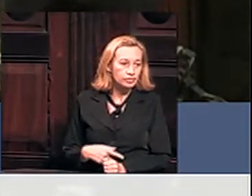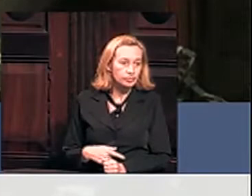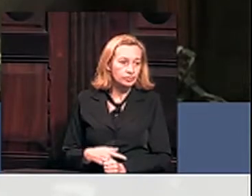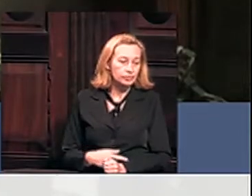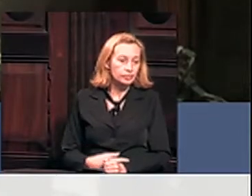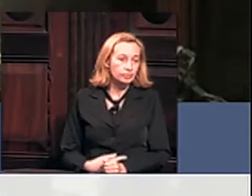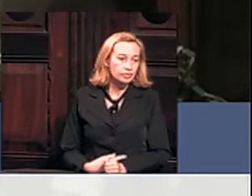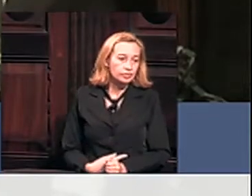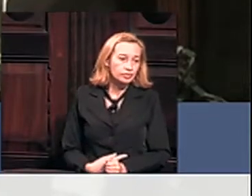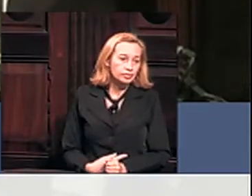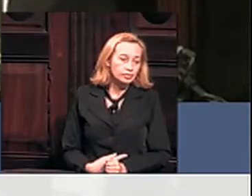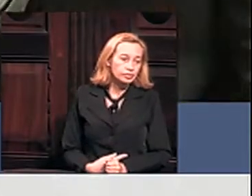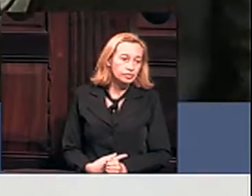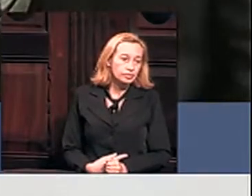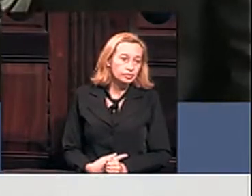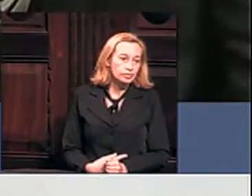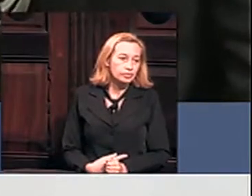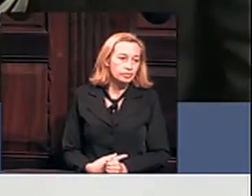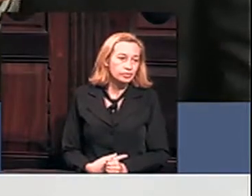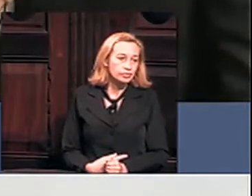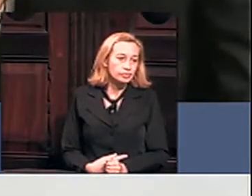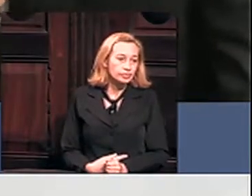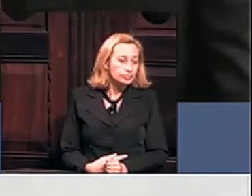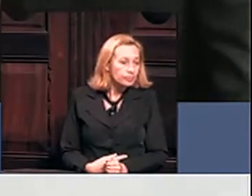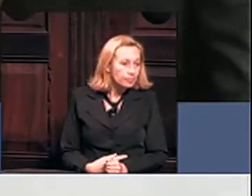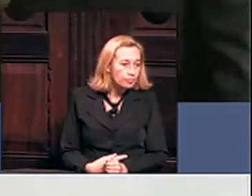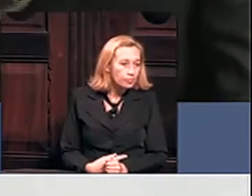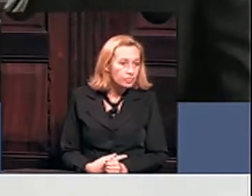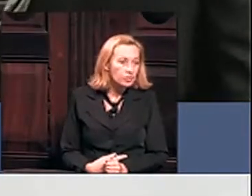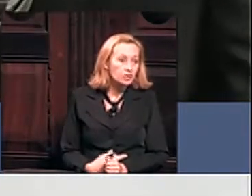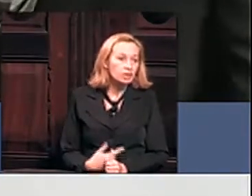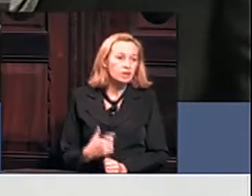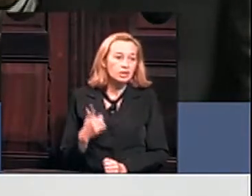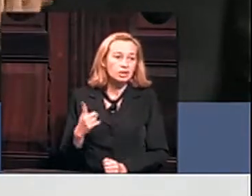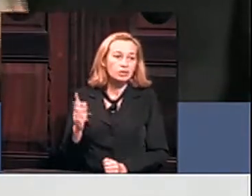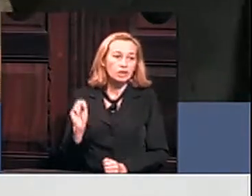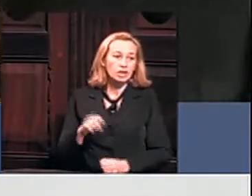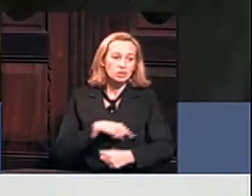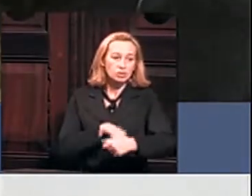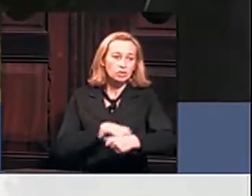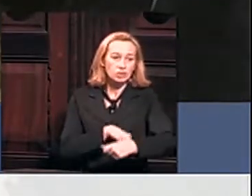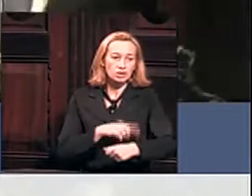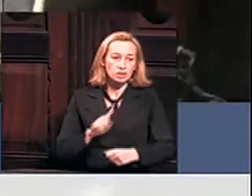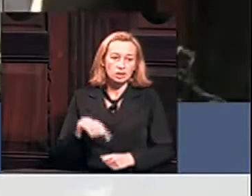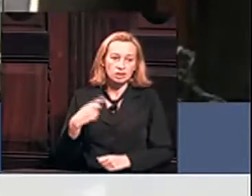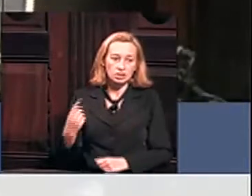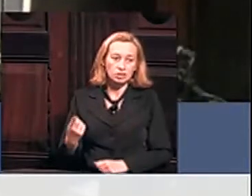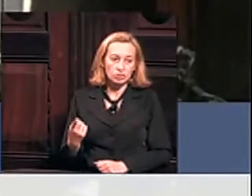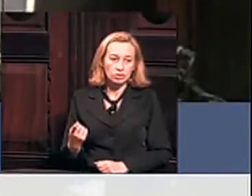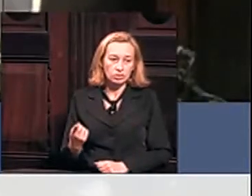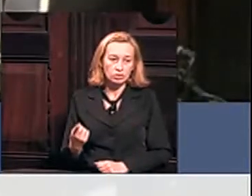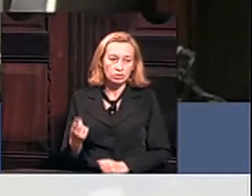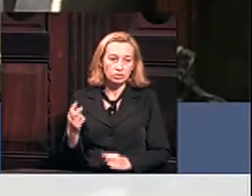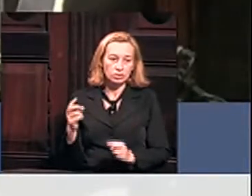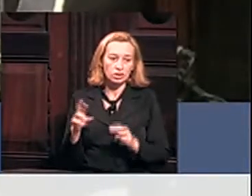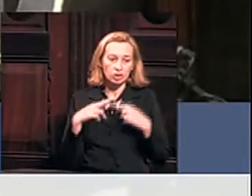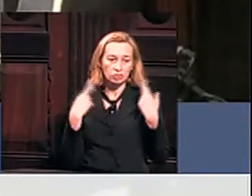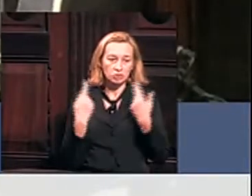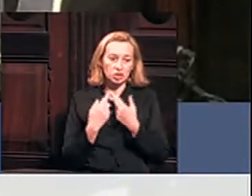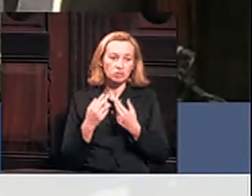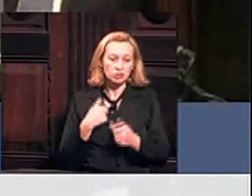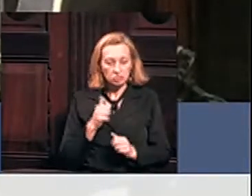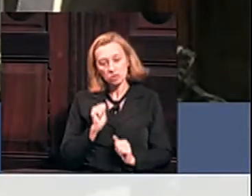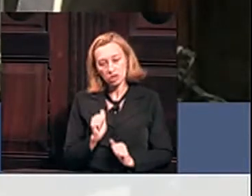vai continuar sobre a inclusão GLP. Do gás de cozinha na cesta básica, eu retiro outro destaque. Cadê o deputado?